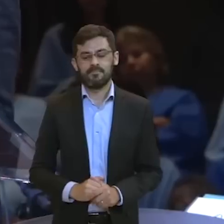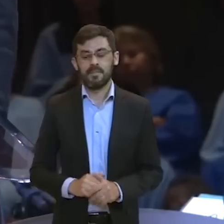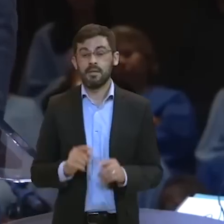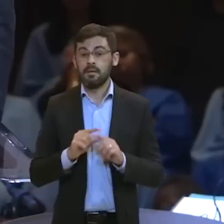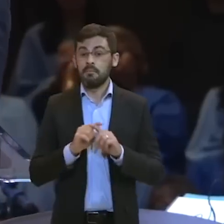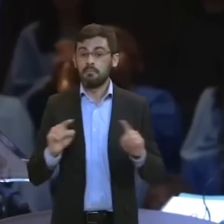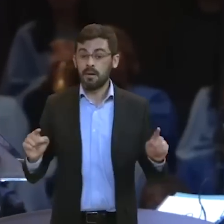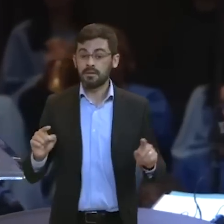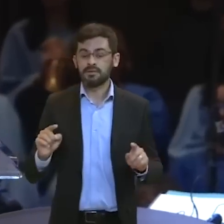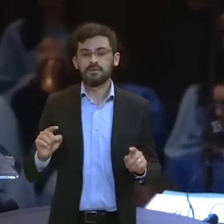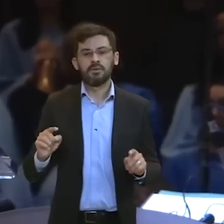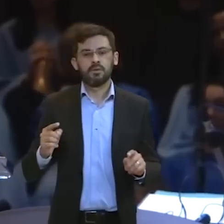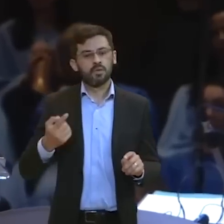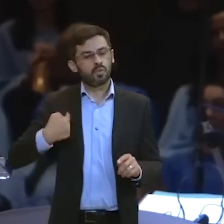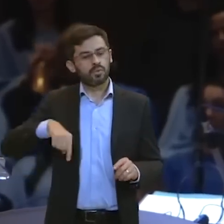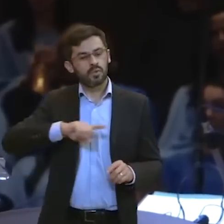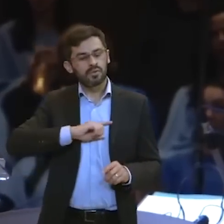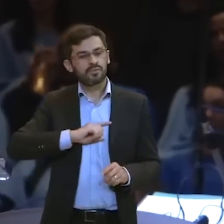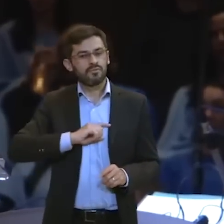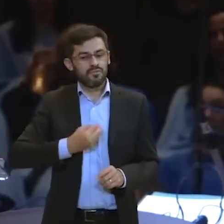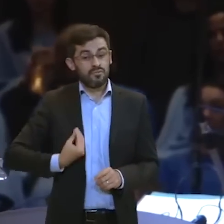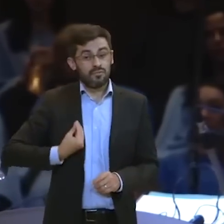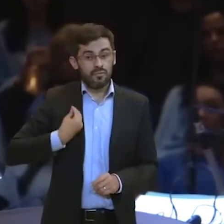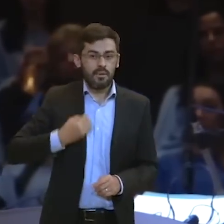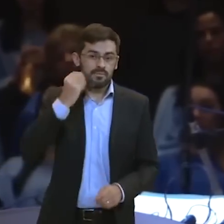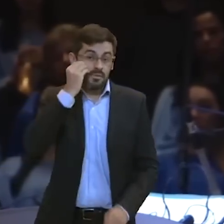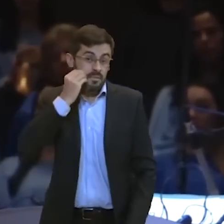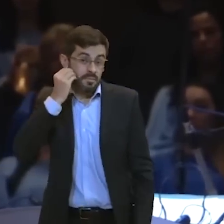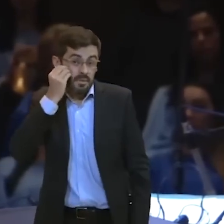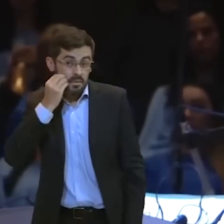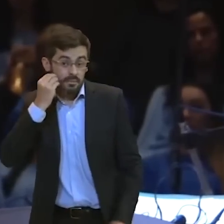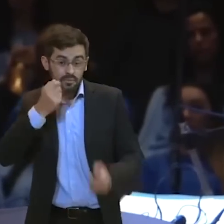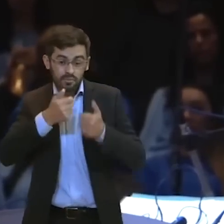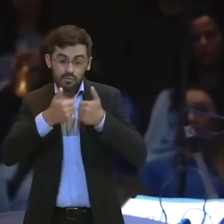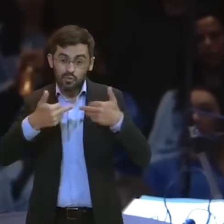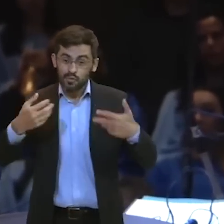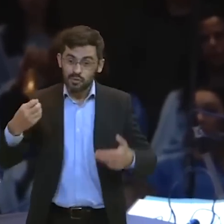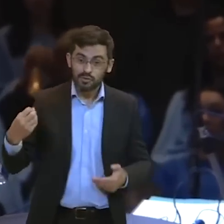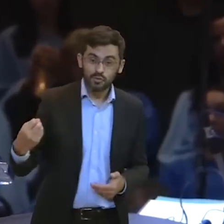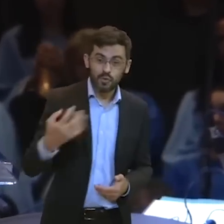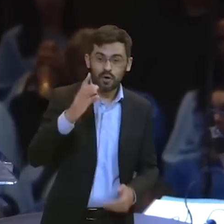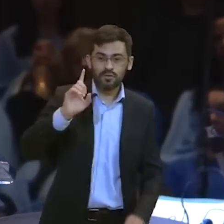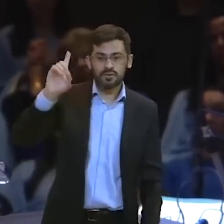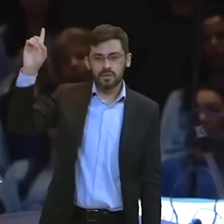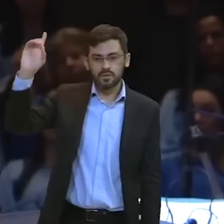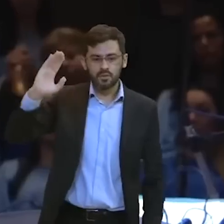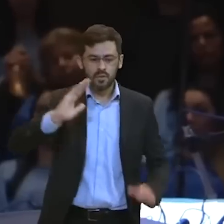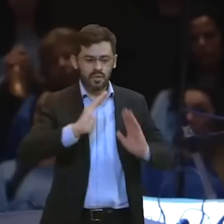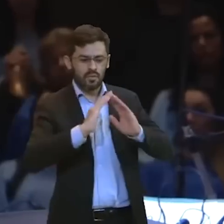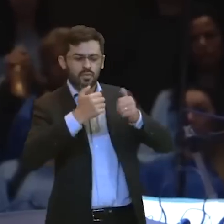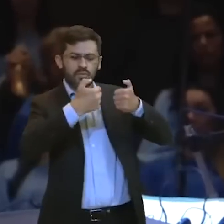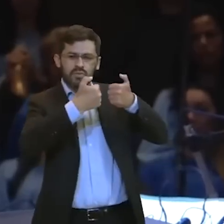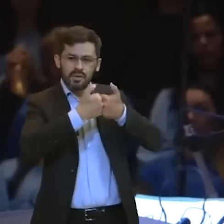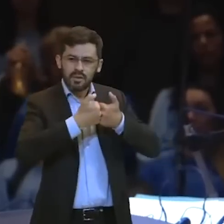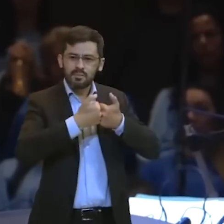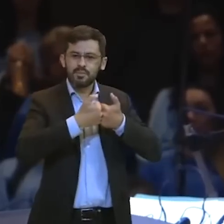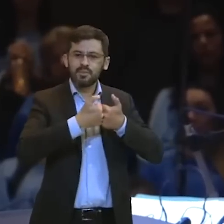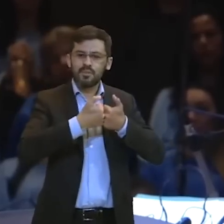Mas quando nós vivemos algo novo de Deus, o templo, a casa do nosso